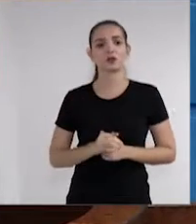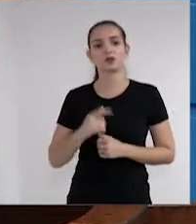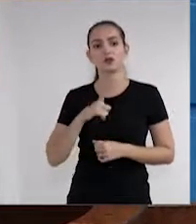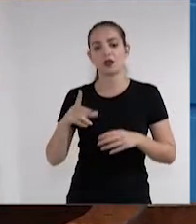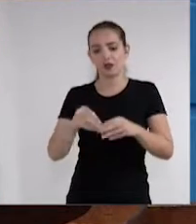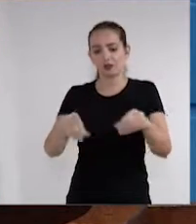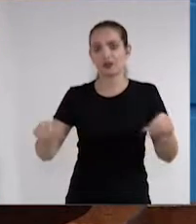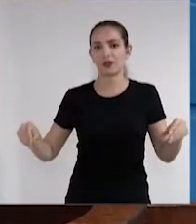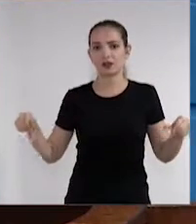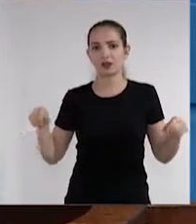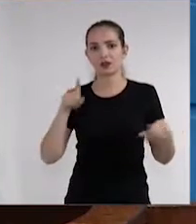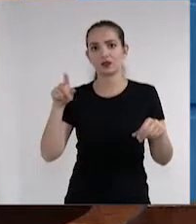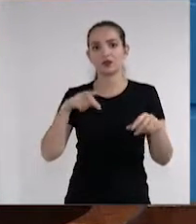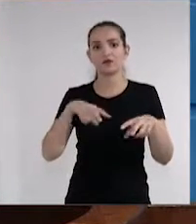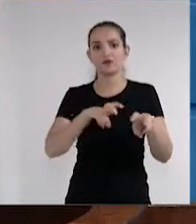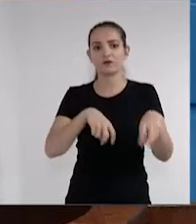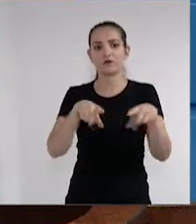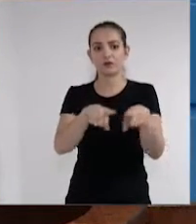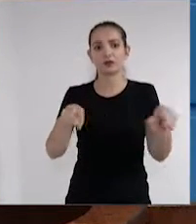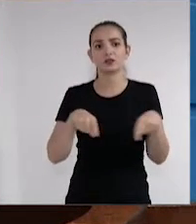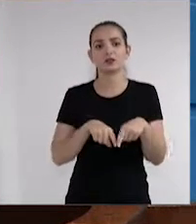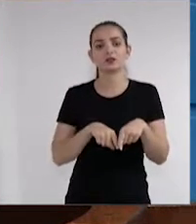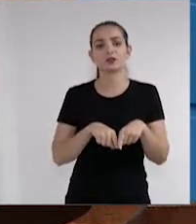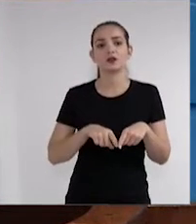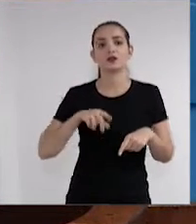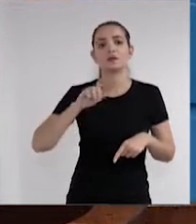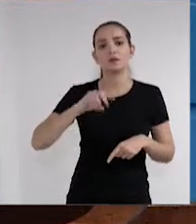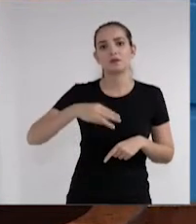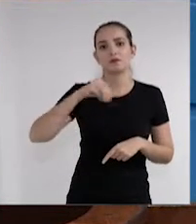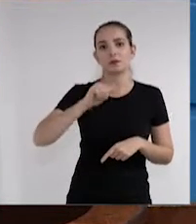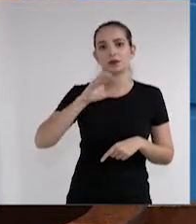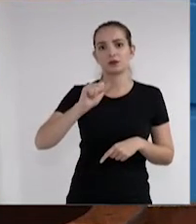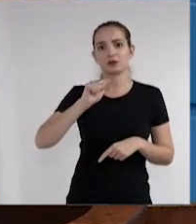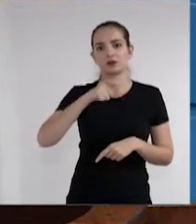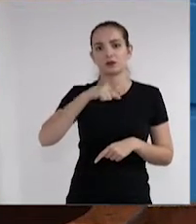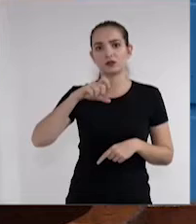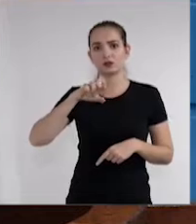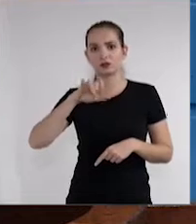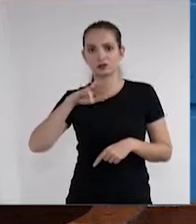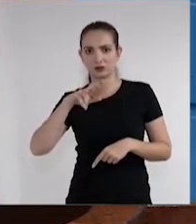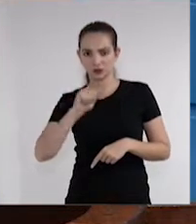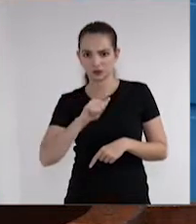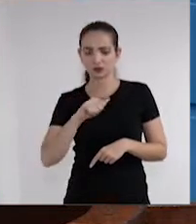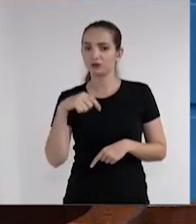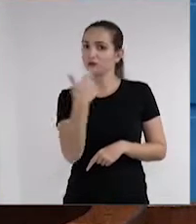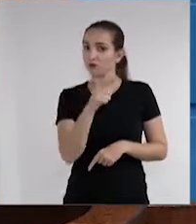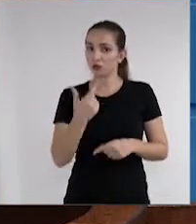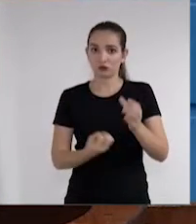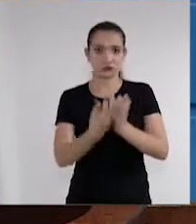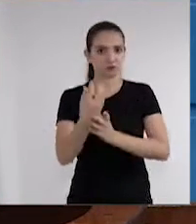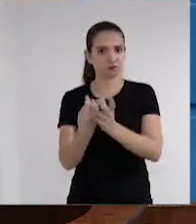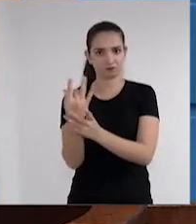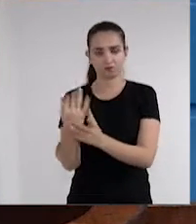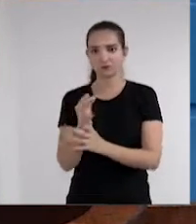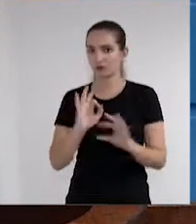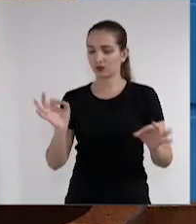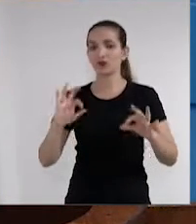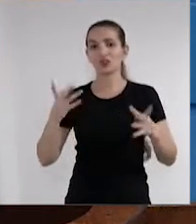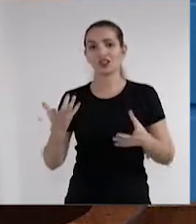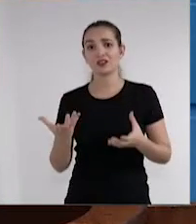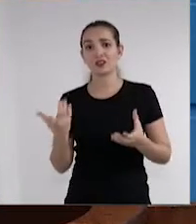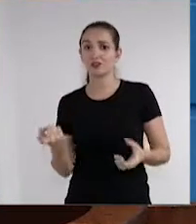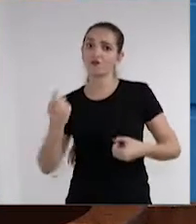terras improdutivas da Fazenda Macaxeira. E fazer uma marcha até Belém para reivindicar a reapropriação